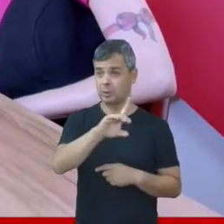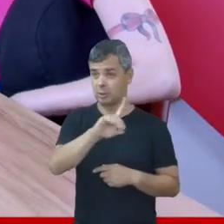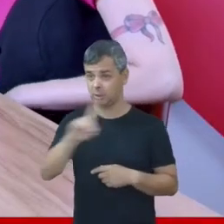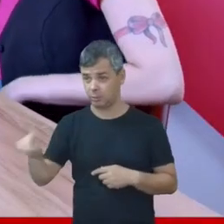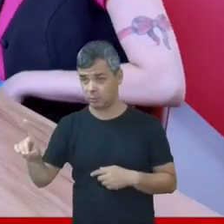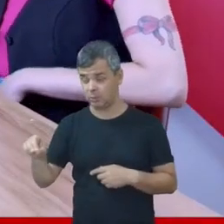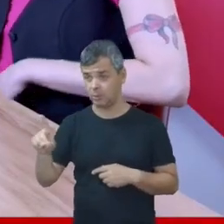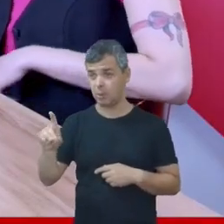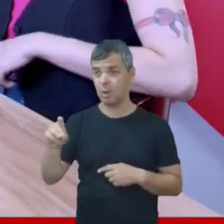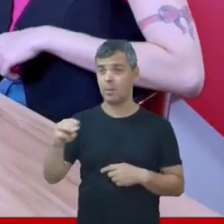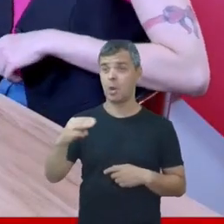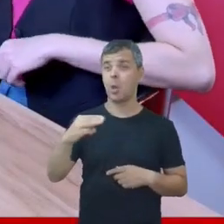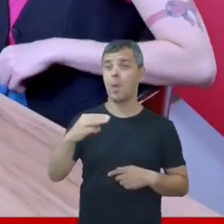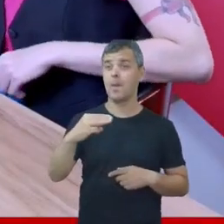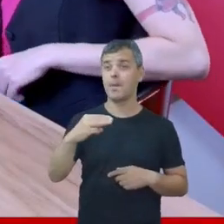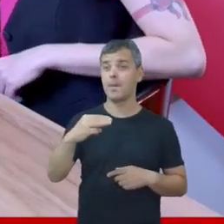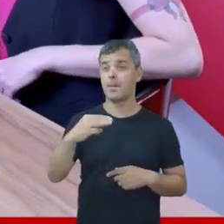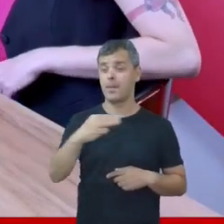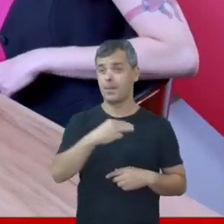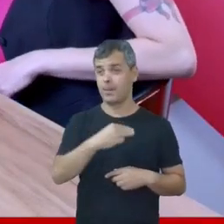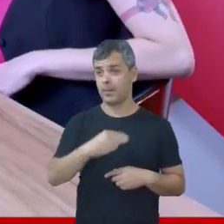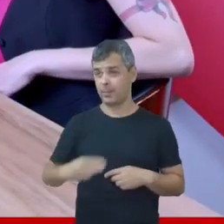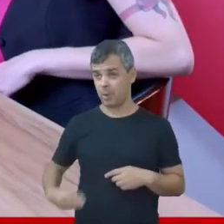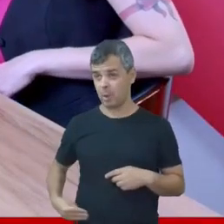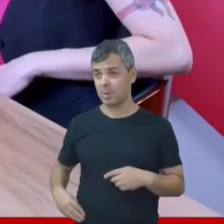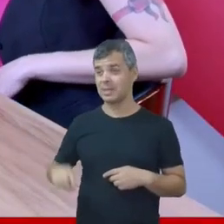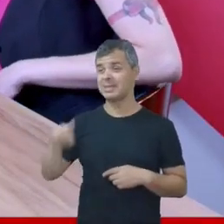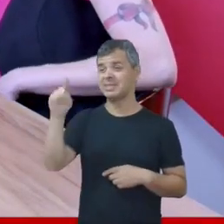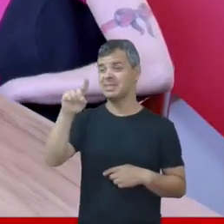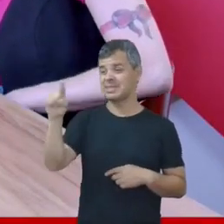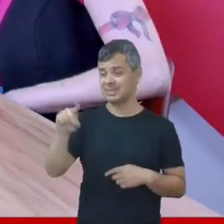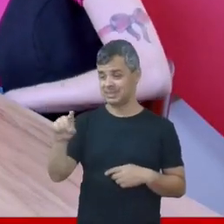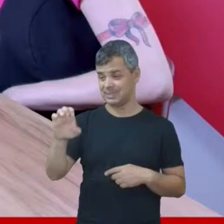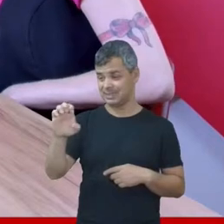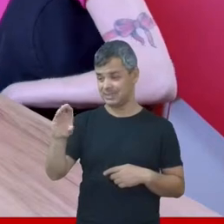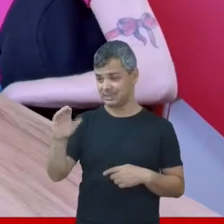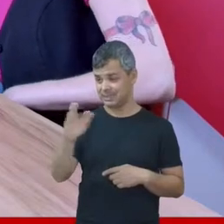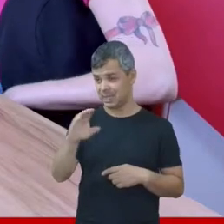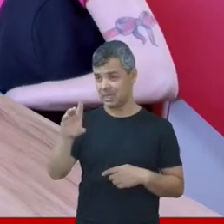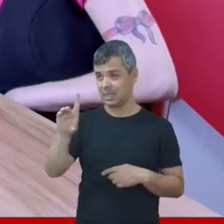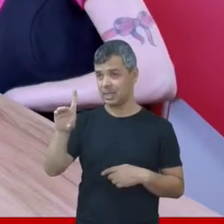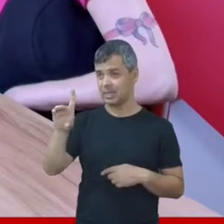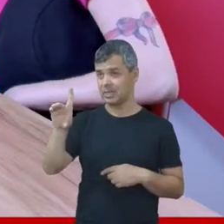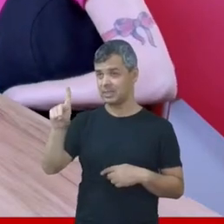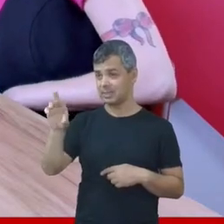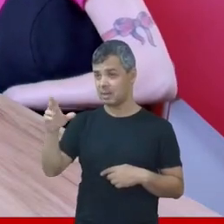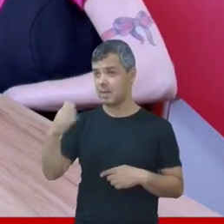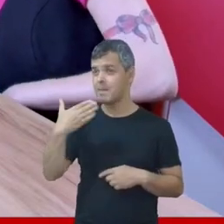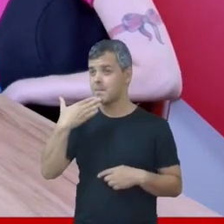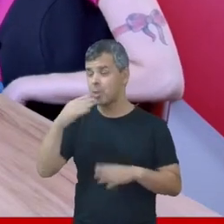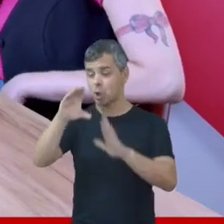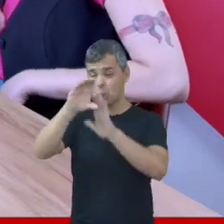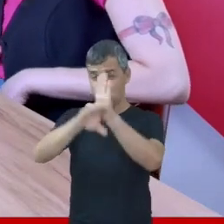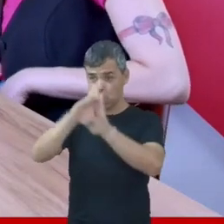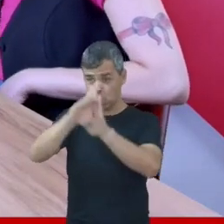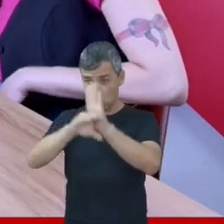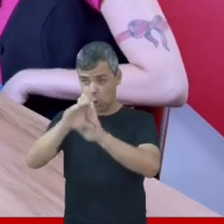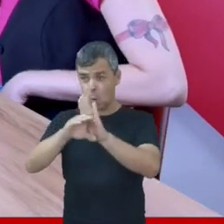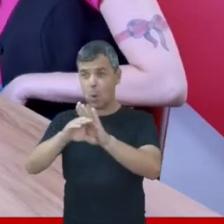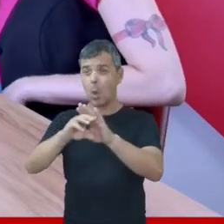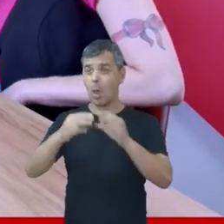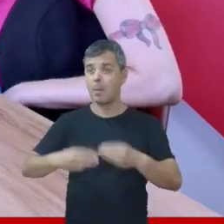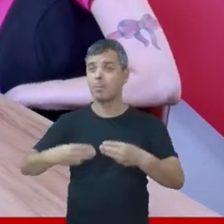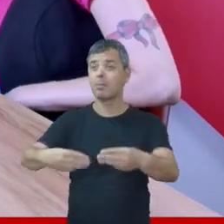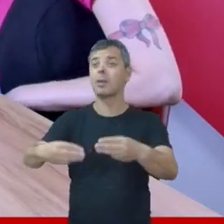ministro do Namoro, pelo Zeca Dirceu, que nos cobrou, que ele sabe que a gente fica pedindo currículo pro Ministério do Namoro aqui